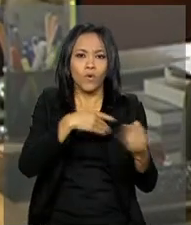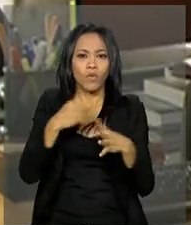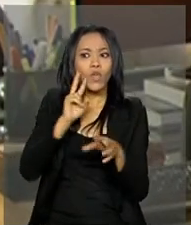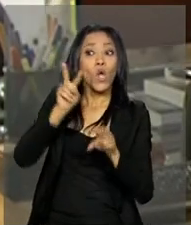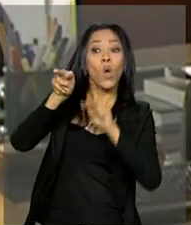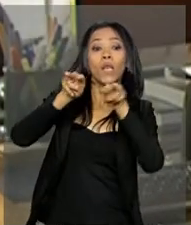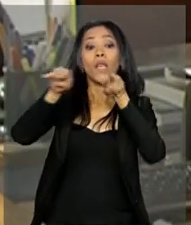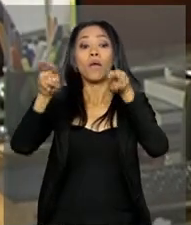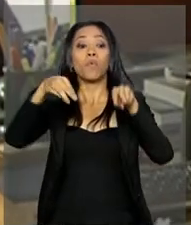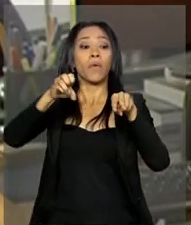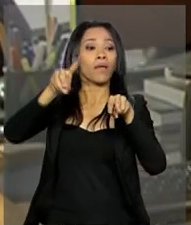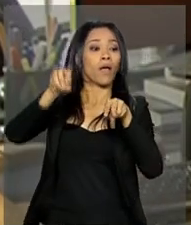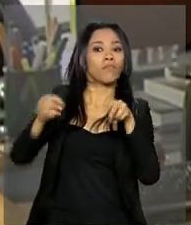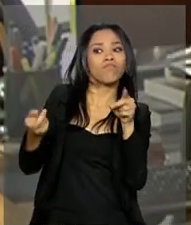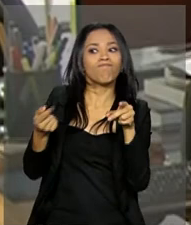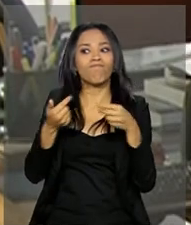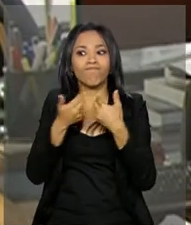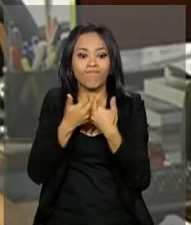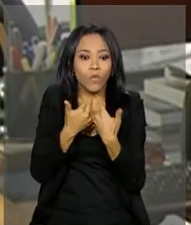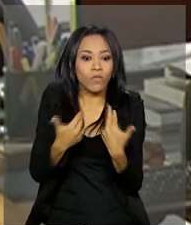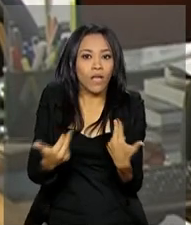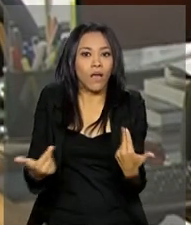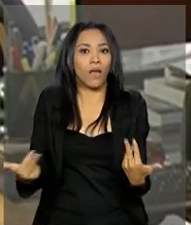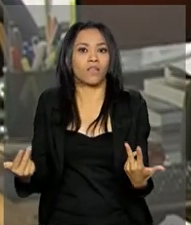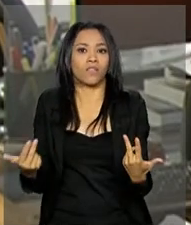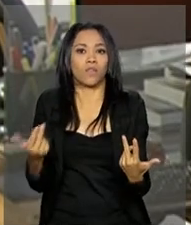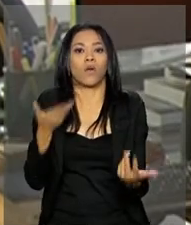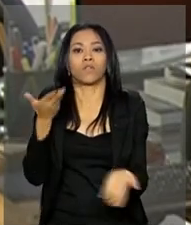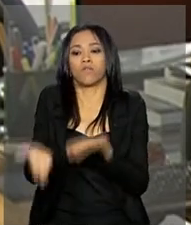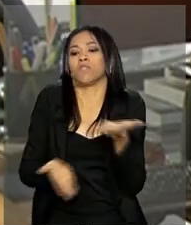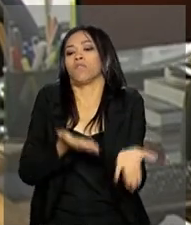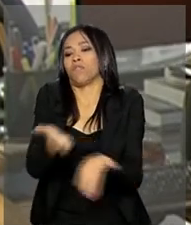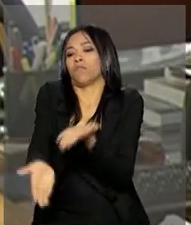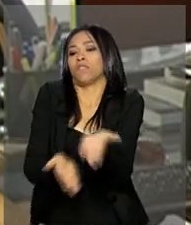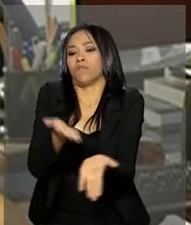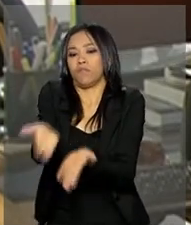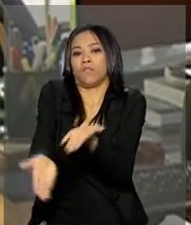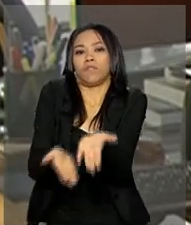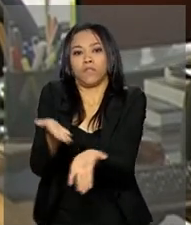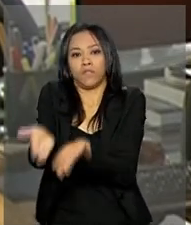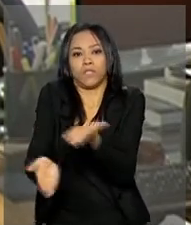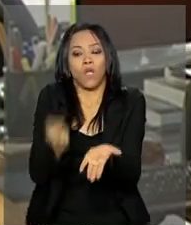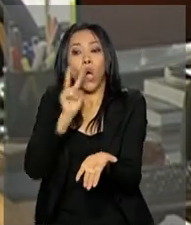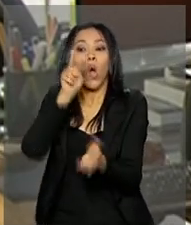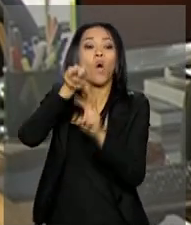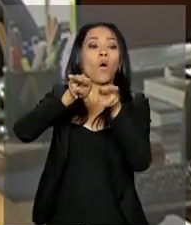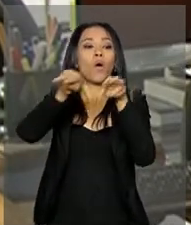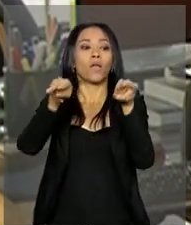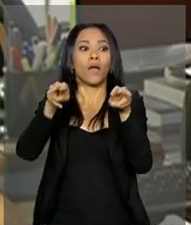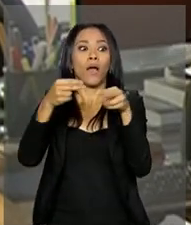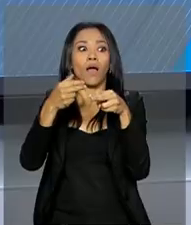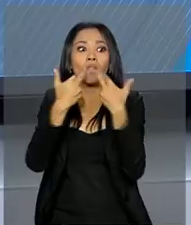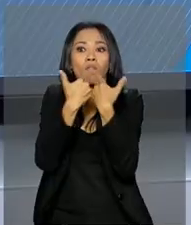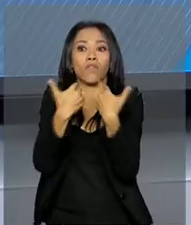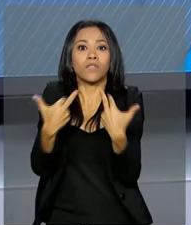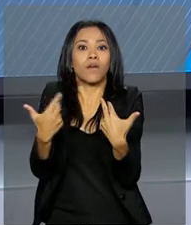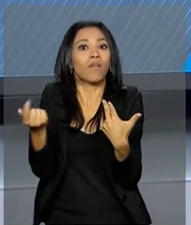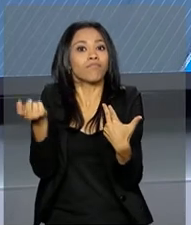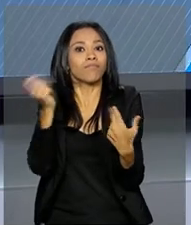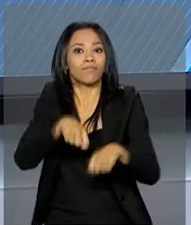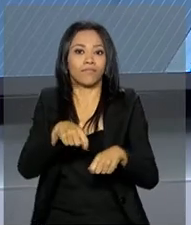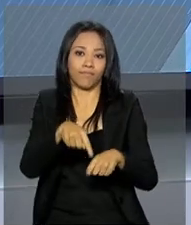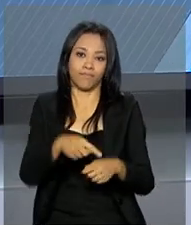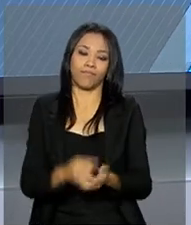mercado. Eu acho que a gente parte de parar de desenvolver serviços para um cliente específico, olha para o mercado e traz inovação.